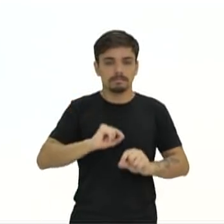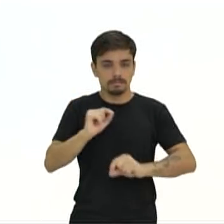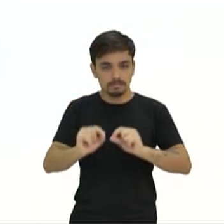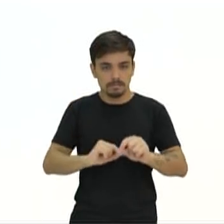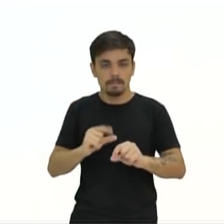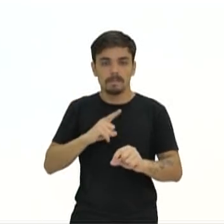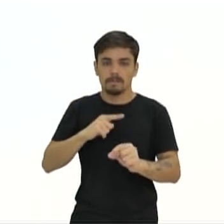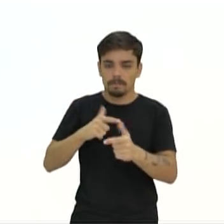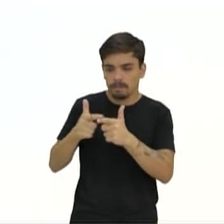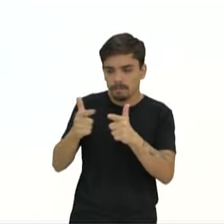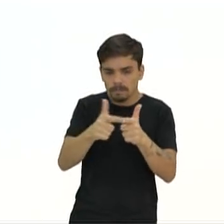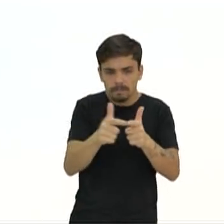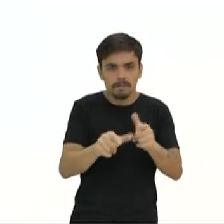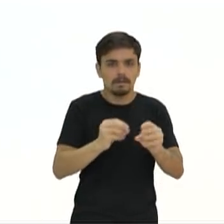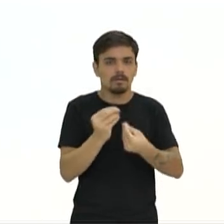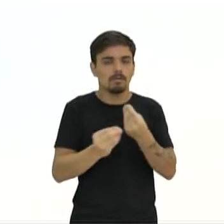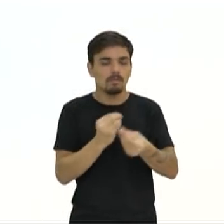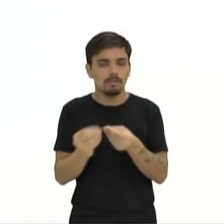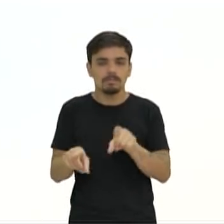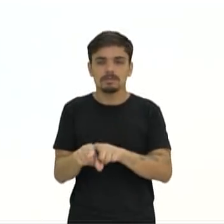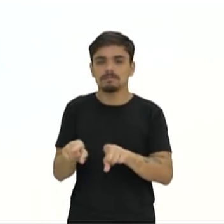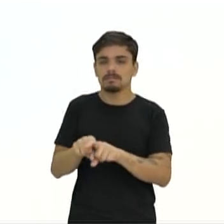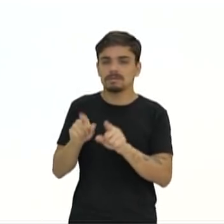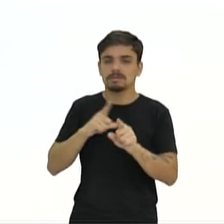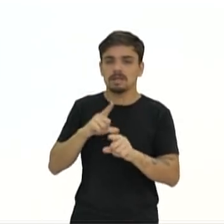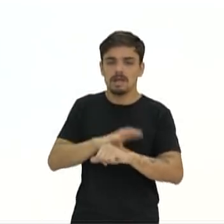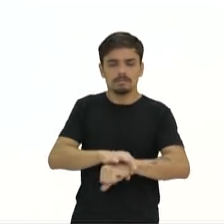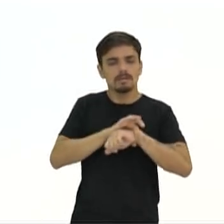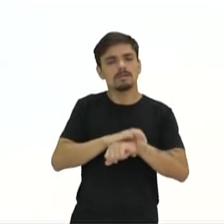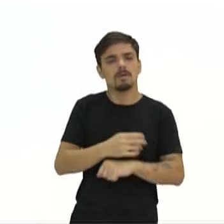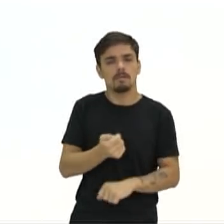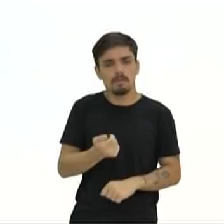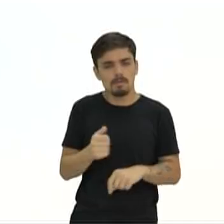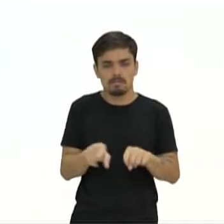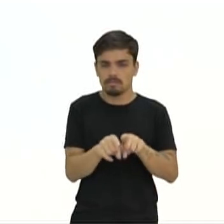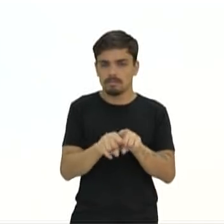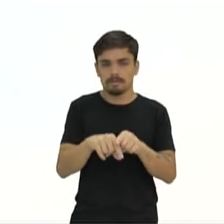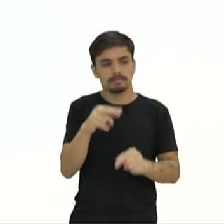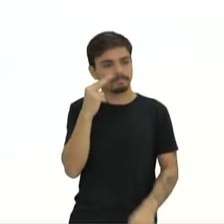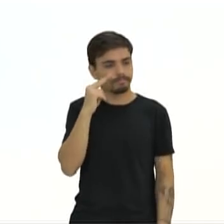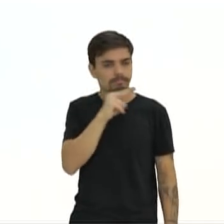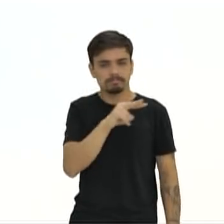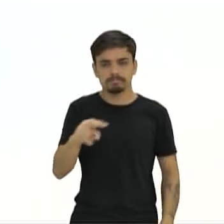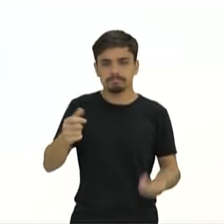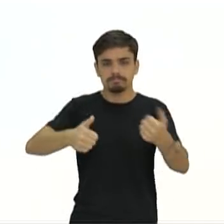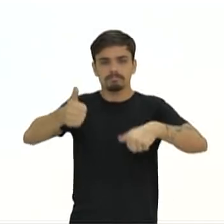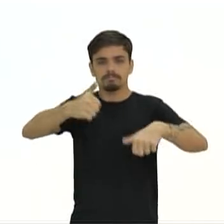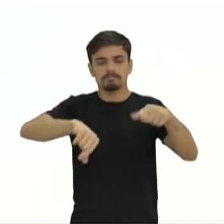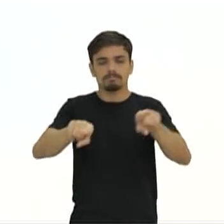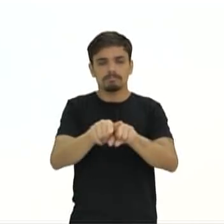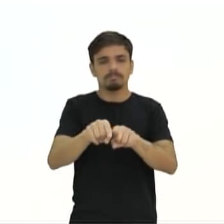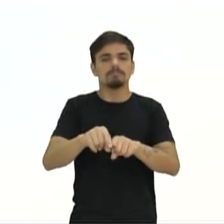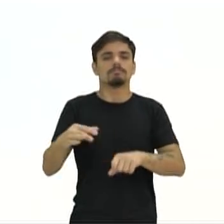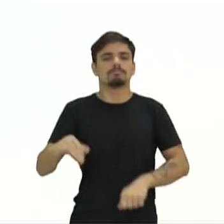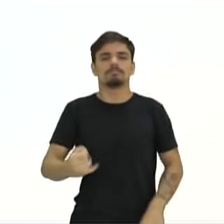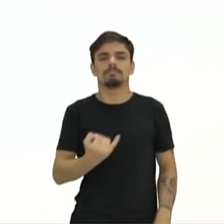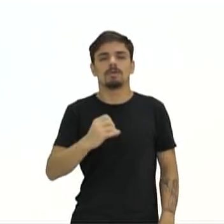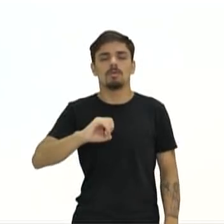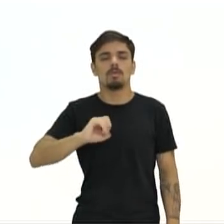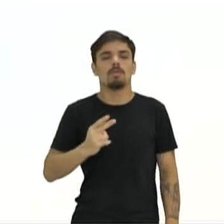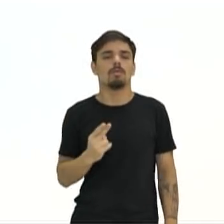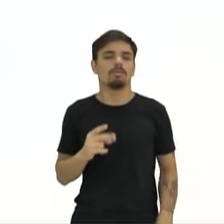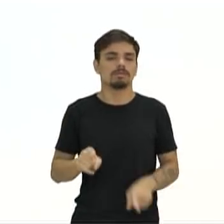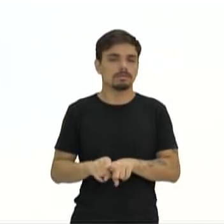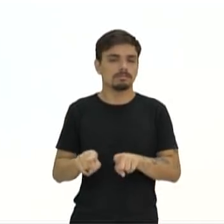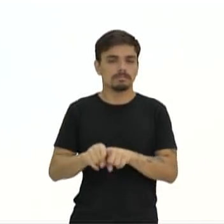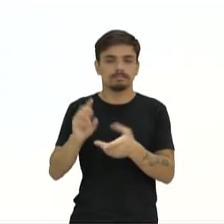que divisamos. Podemos optar com a mínima segurança, conseguimos olhar, analisar e curtir. Ou nos